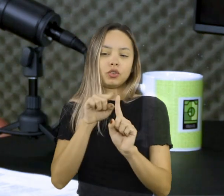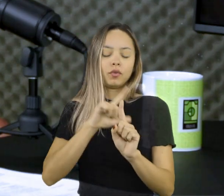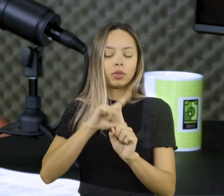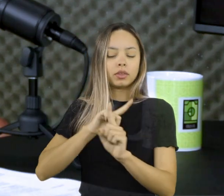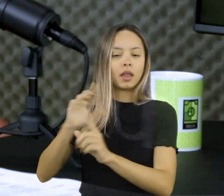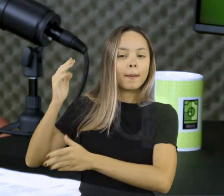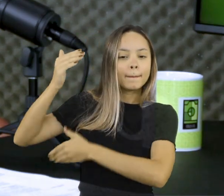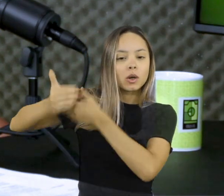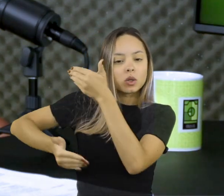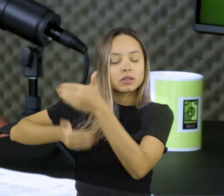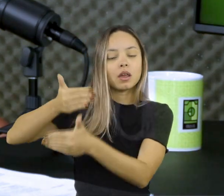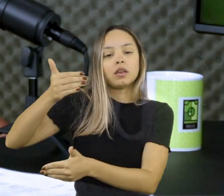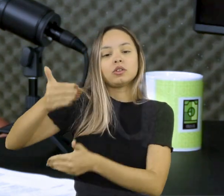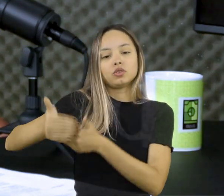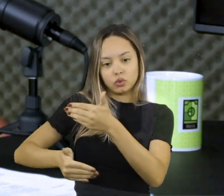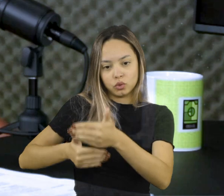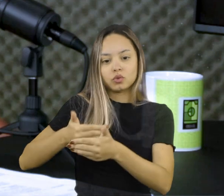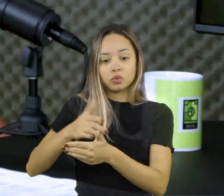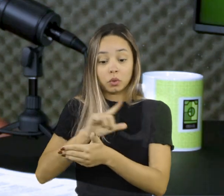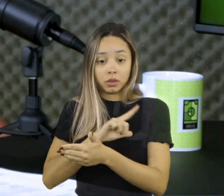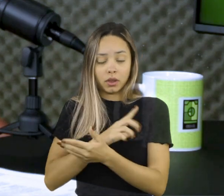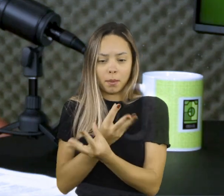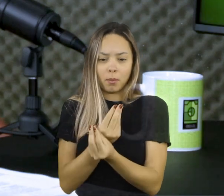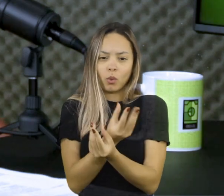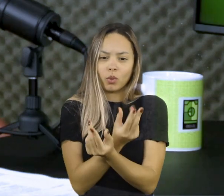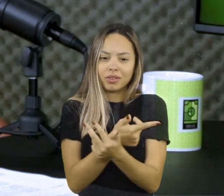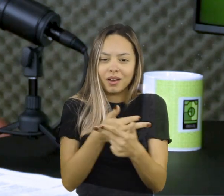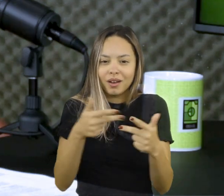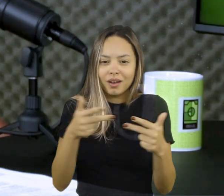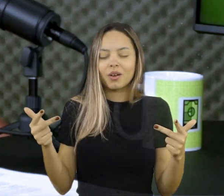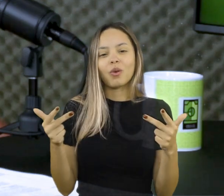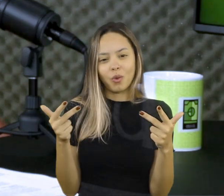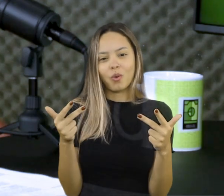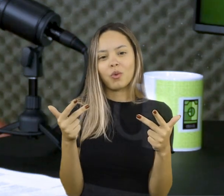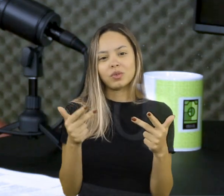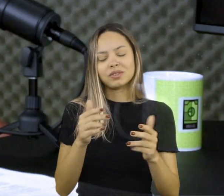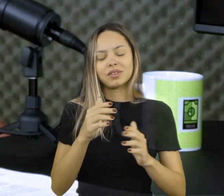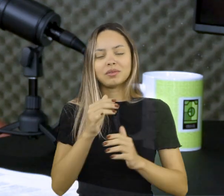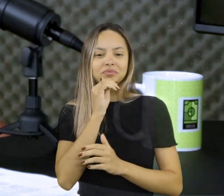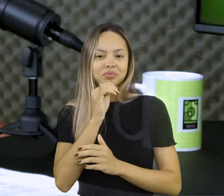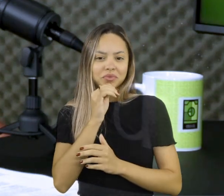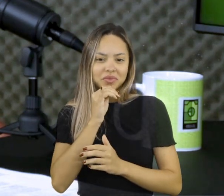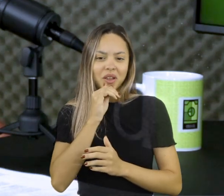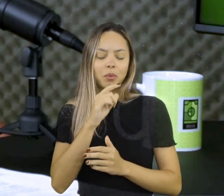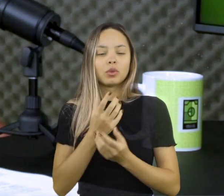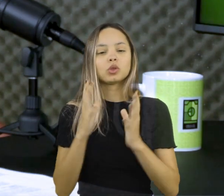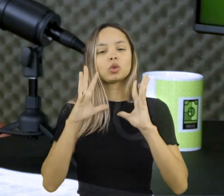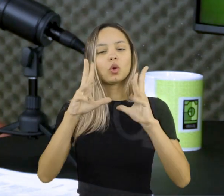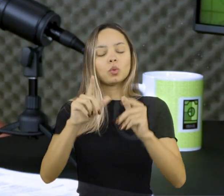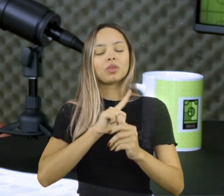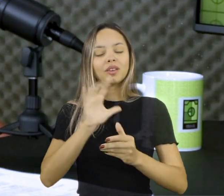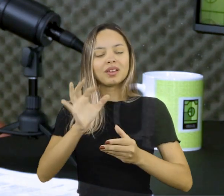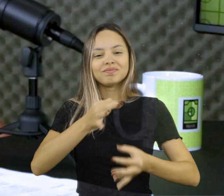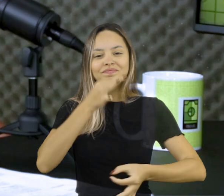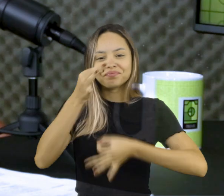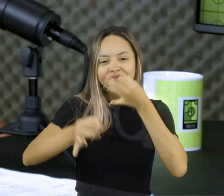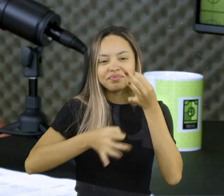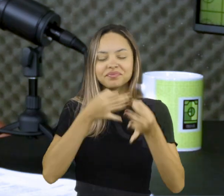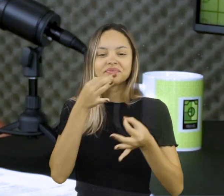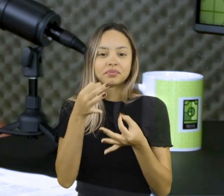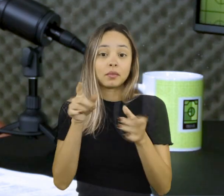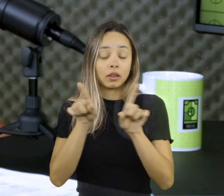processo, rola muita coisa, leva não sei aonde que é bom, leva daqui, leva dali. Essa cura não